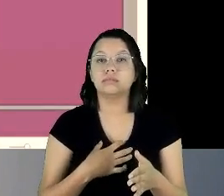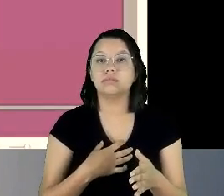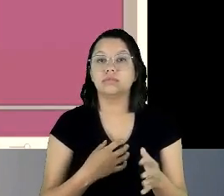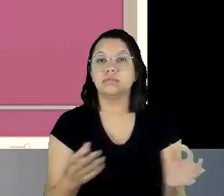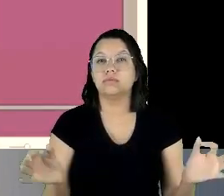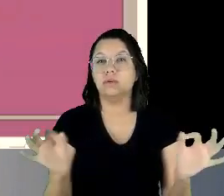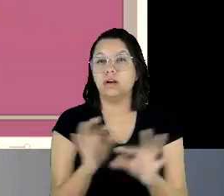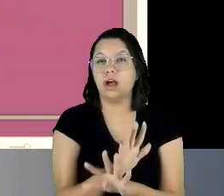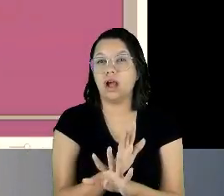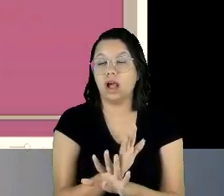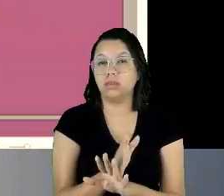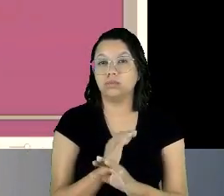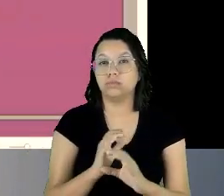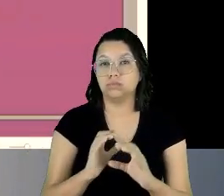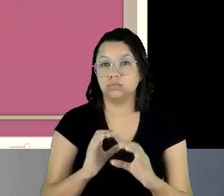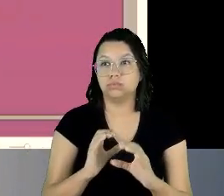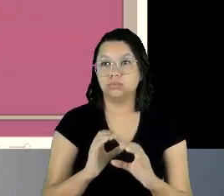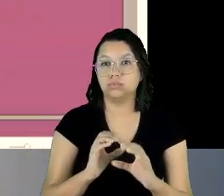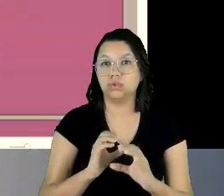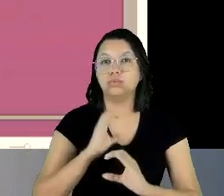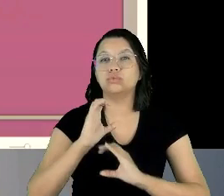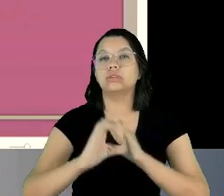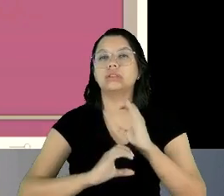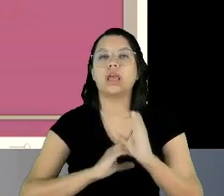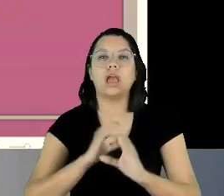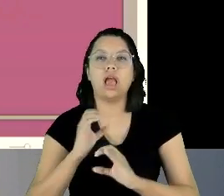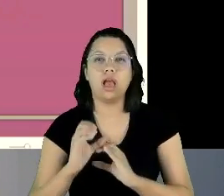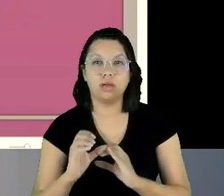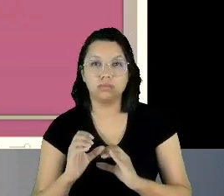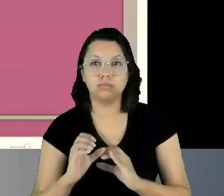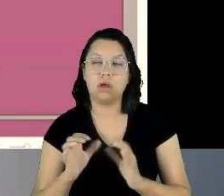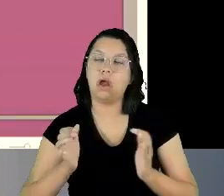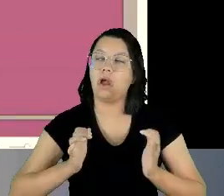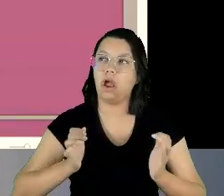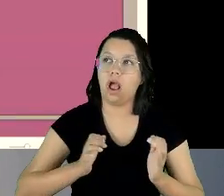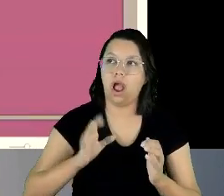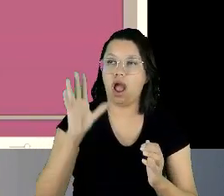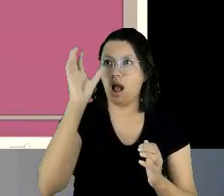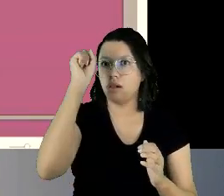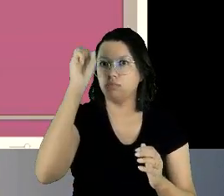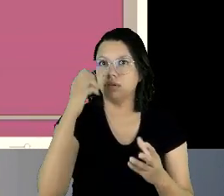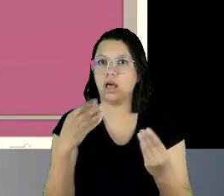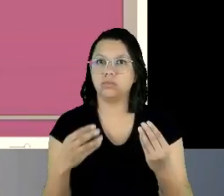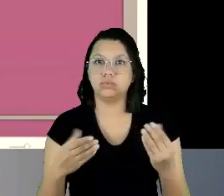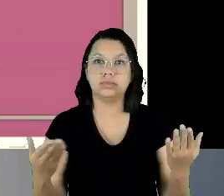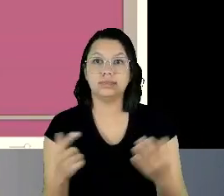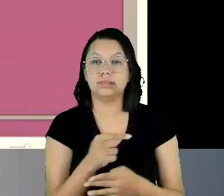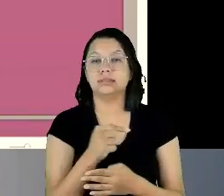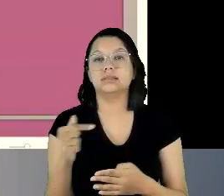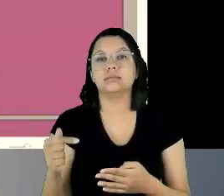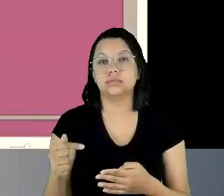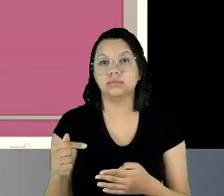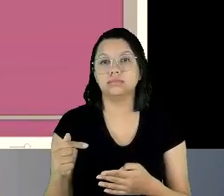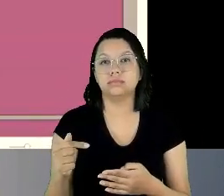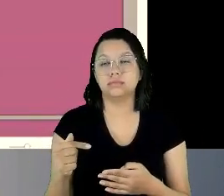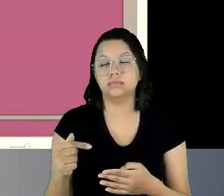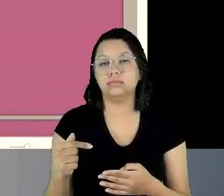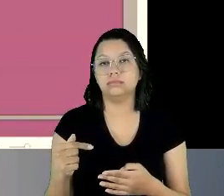ciclo muito rico e com muitos aprendizados, e essa semana,